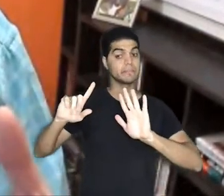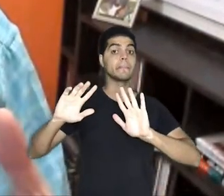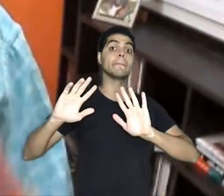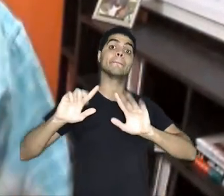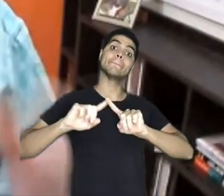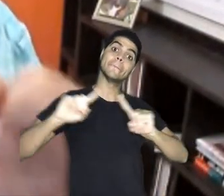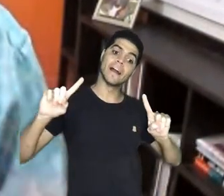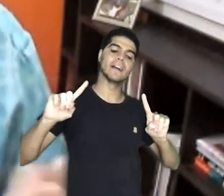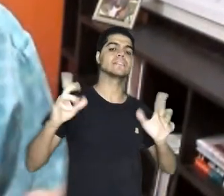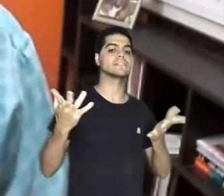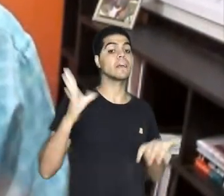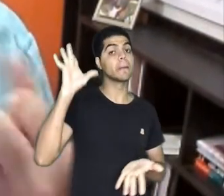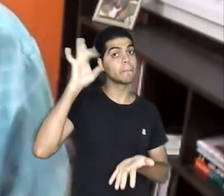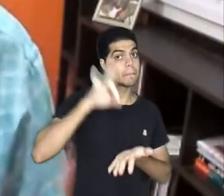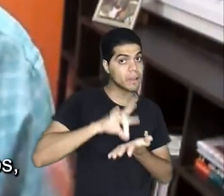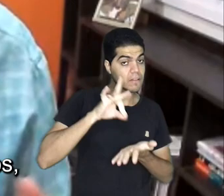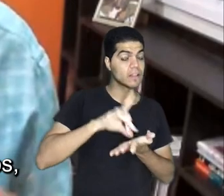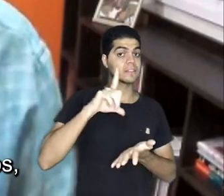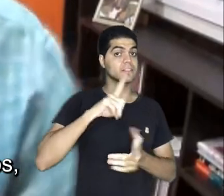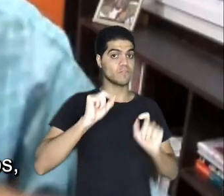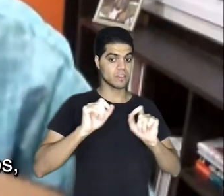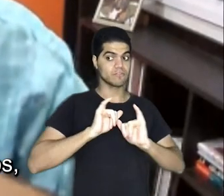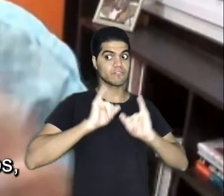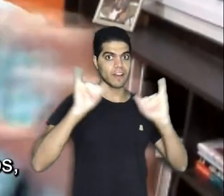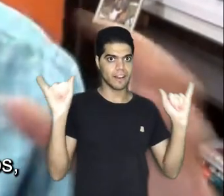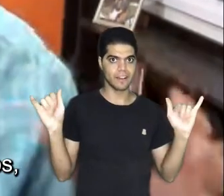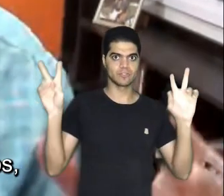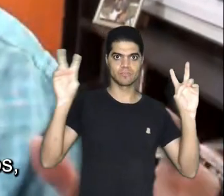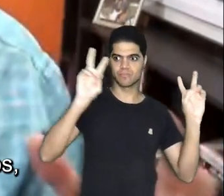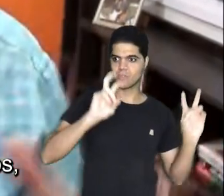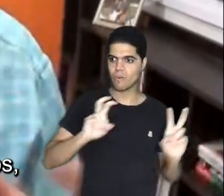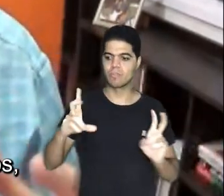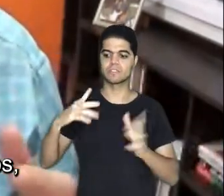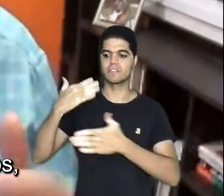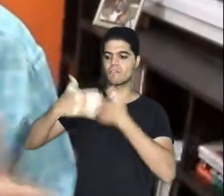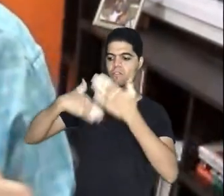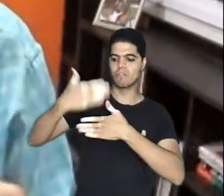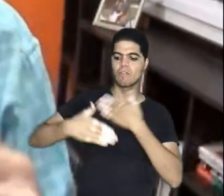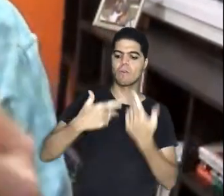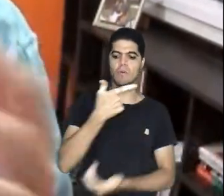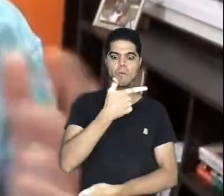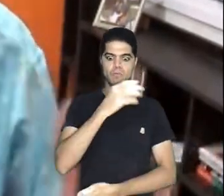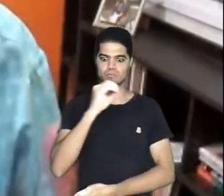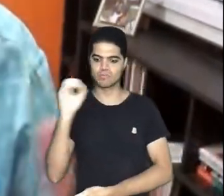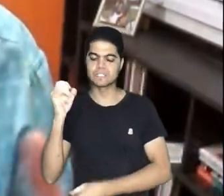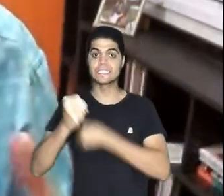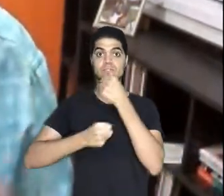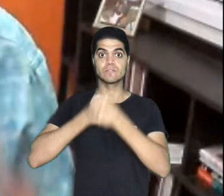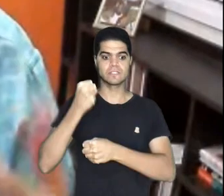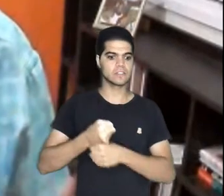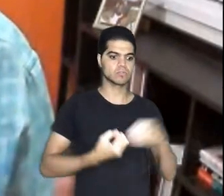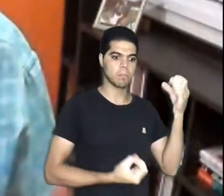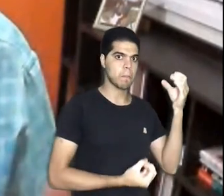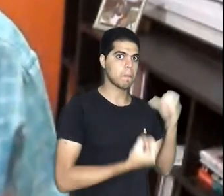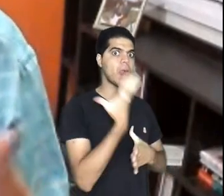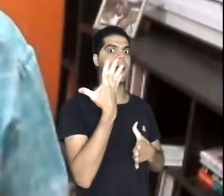Isto é, vale a pena utilizarmos, então, esse número redondo dos 200 anos, essa efeméride,